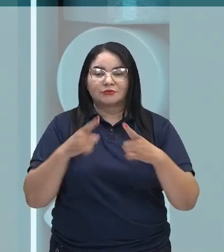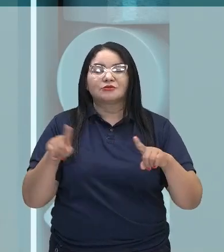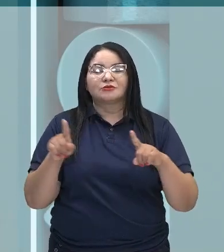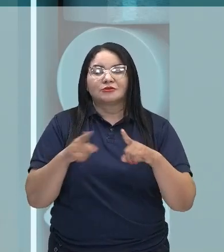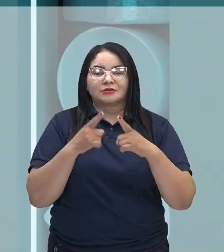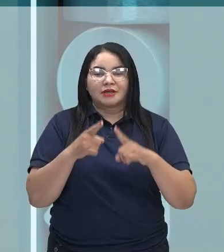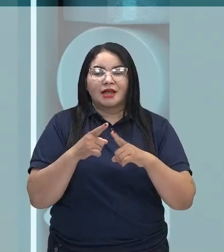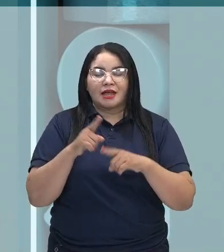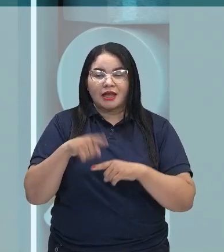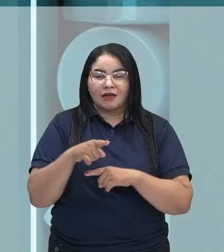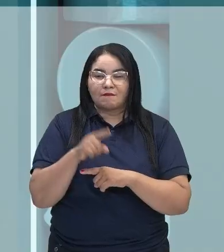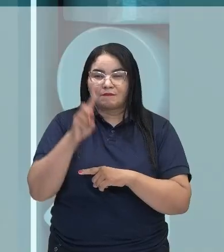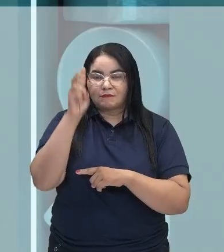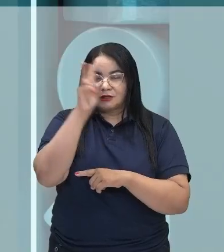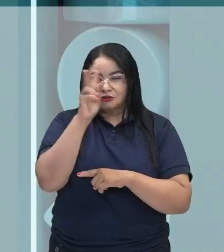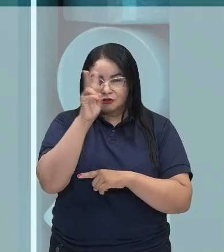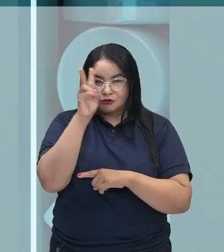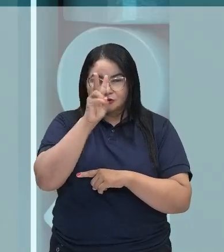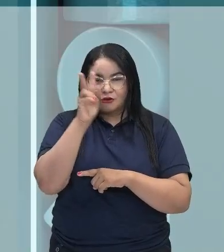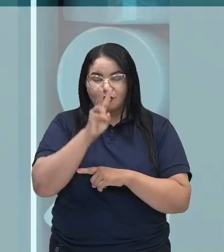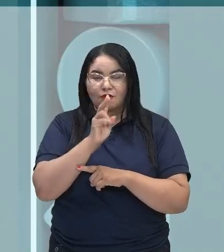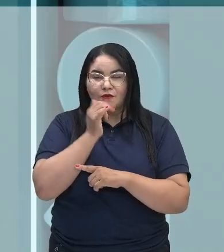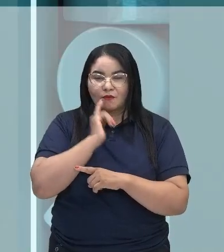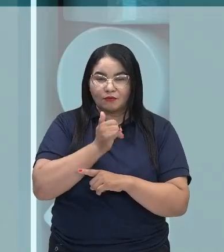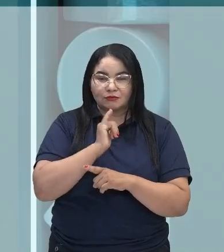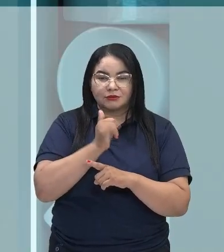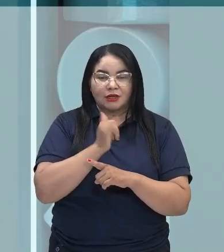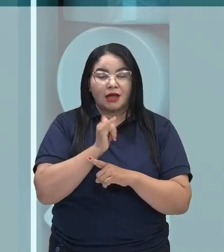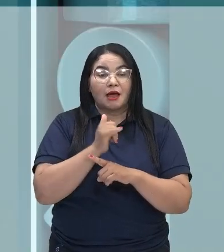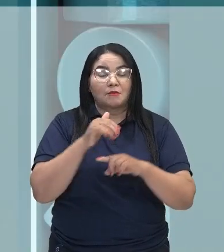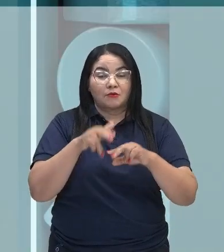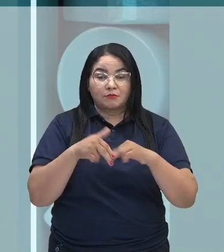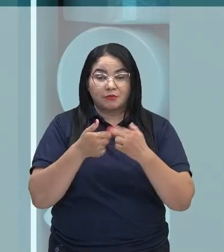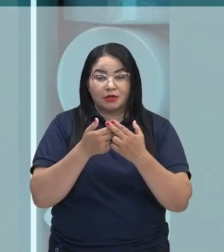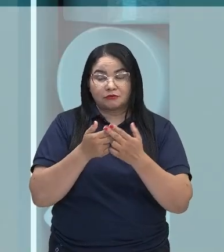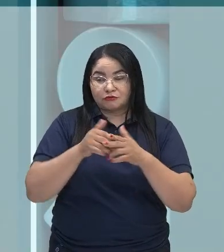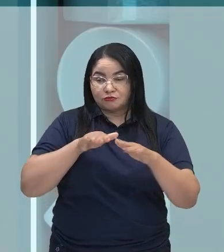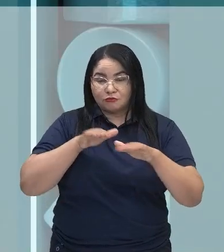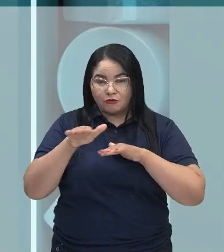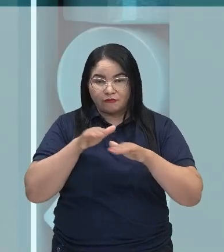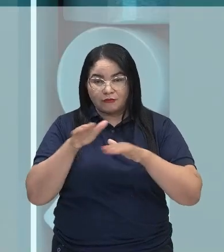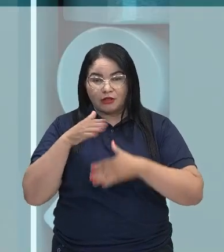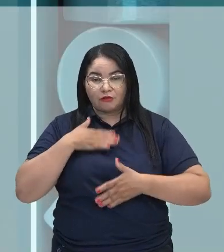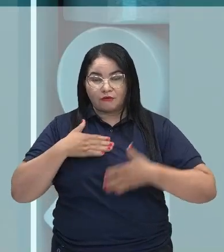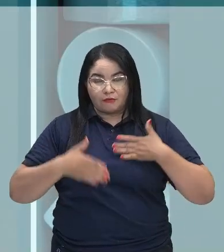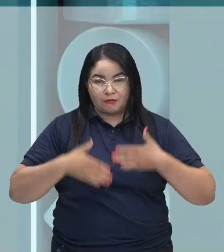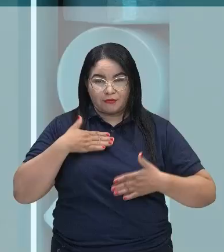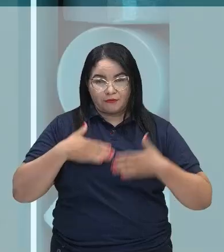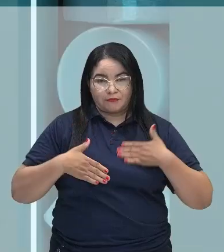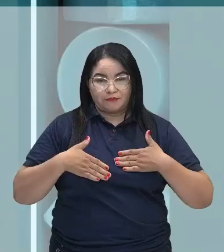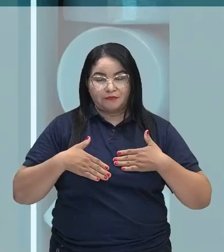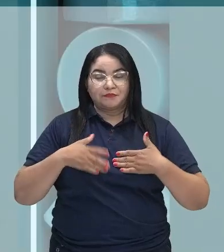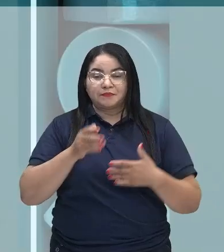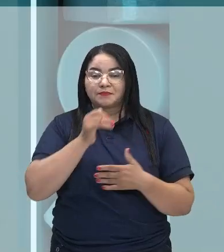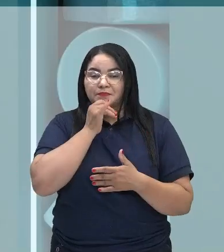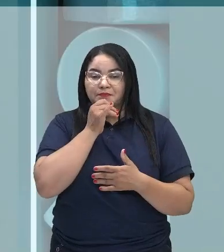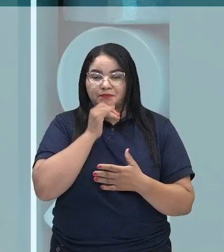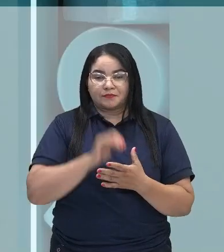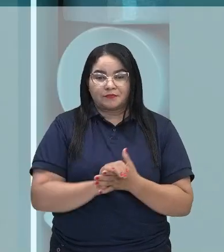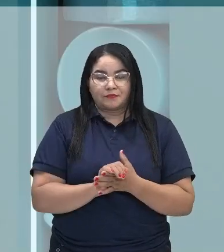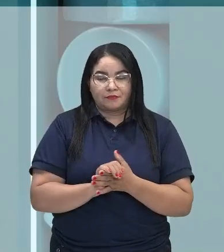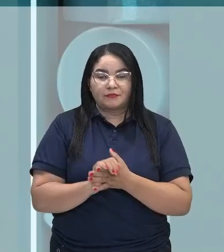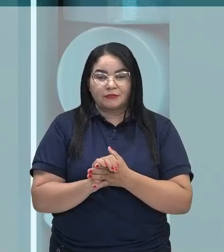uma história contada através de movimentos corporais. Por exemplo, tem um espetáculo chamado